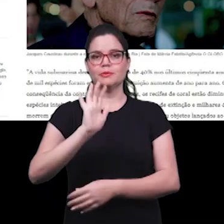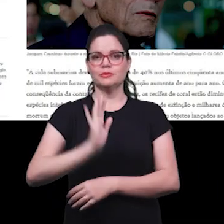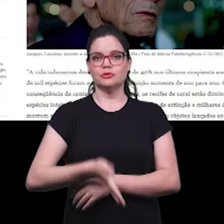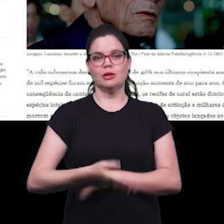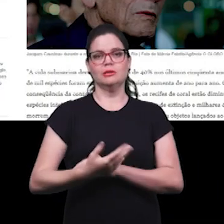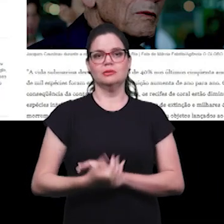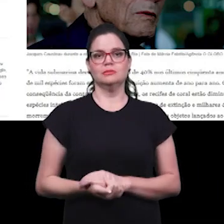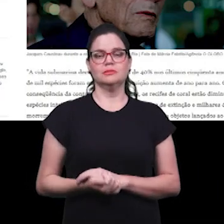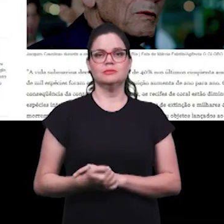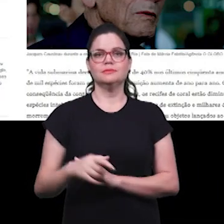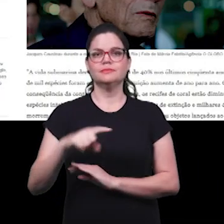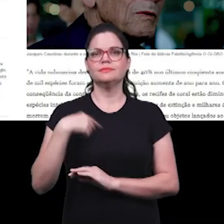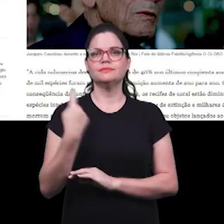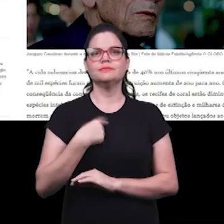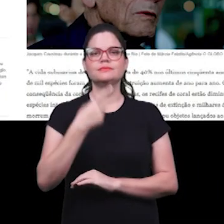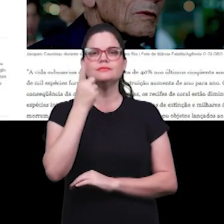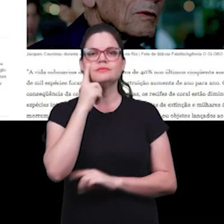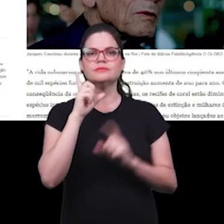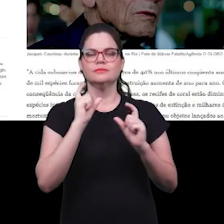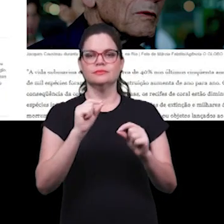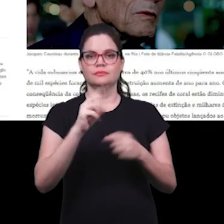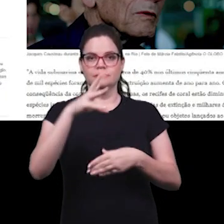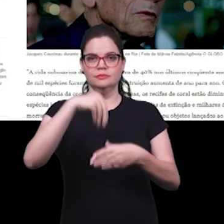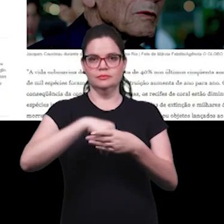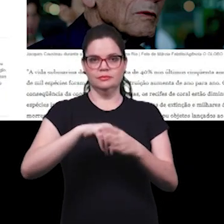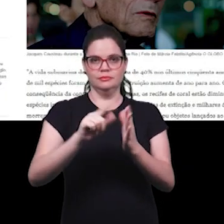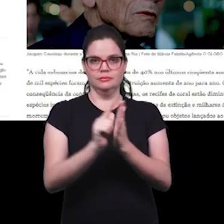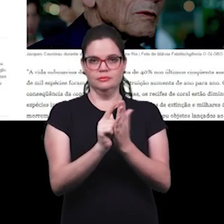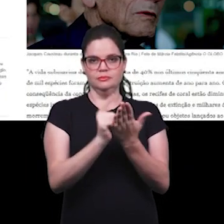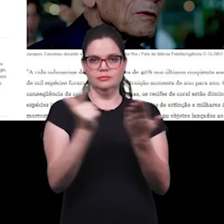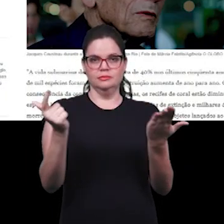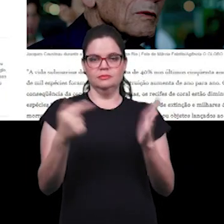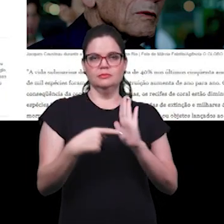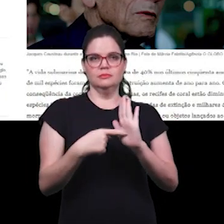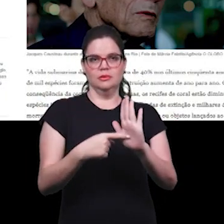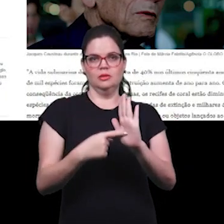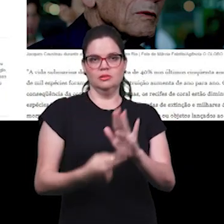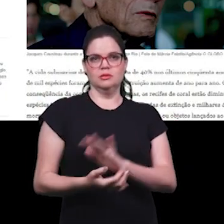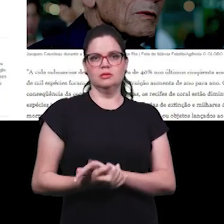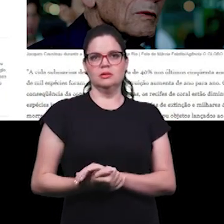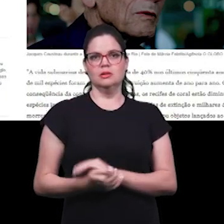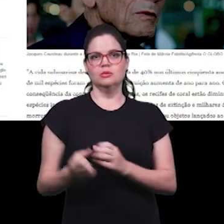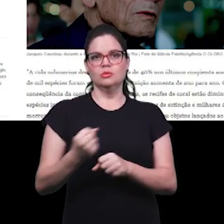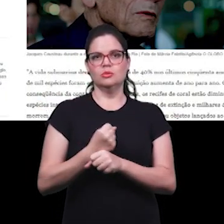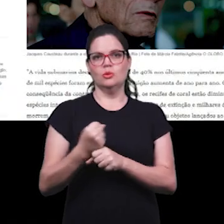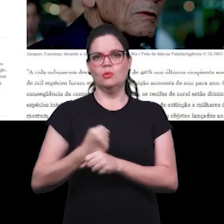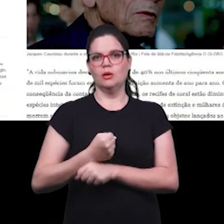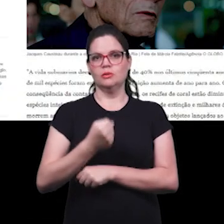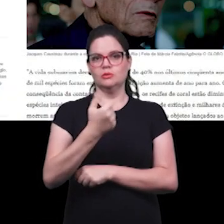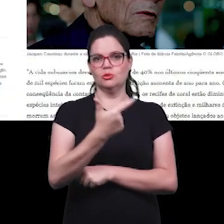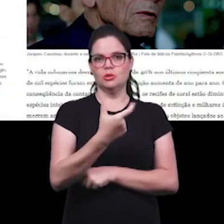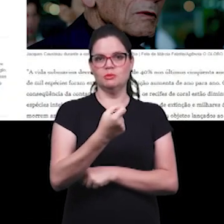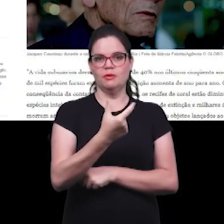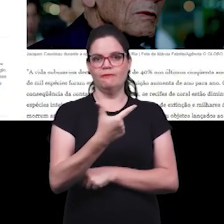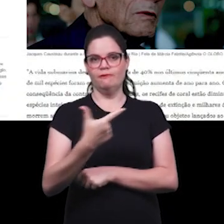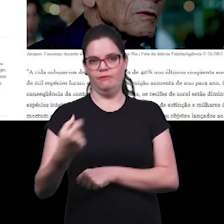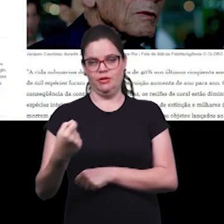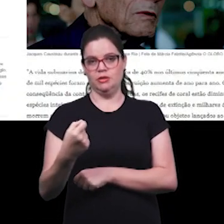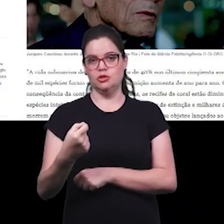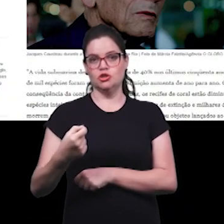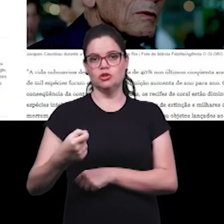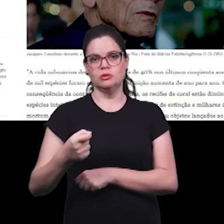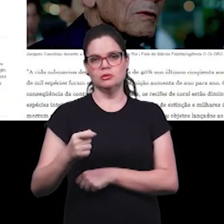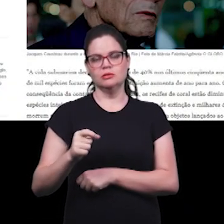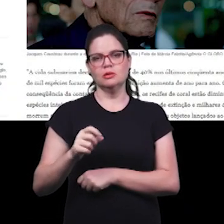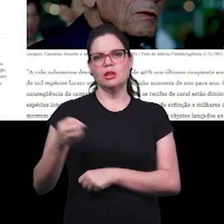Curiosamente, o próprio jornal O Globo publicou em 2020 uma nova matéria falando que